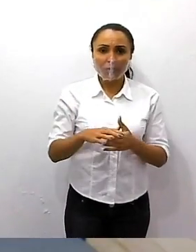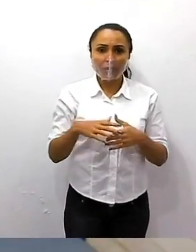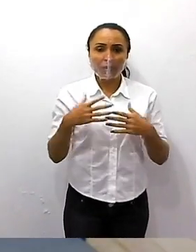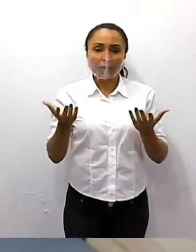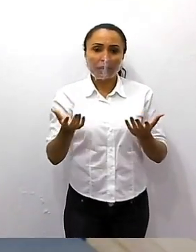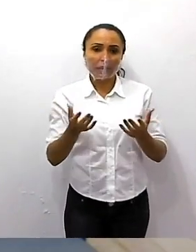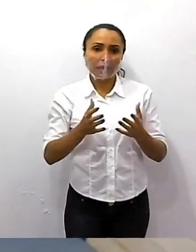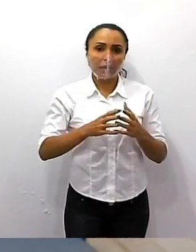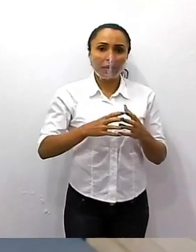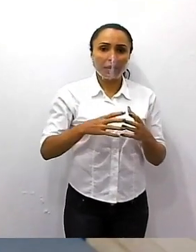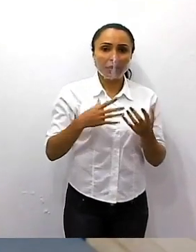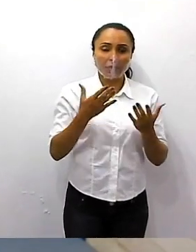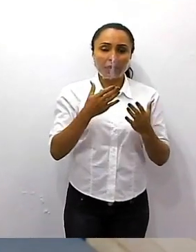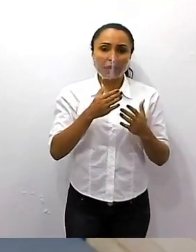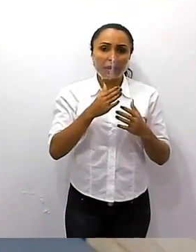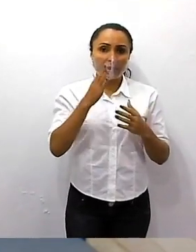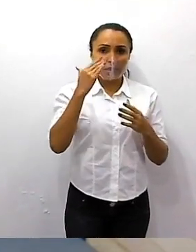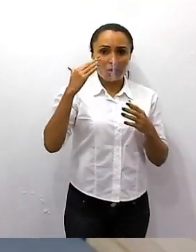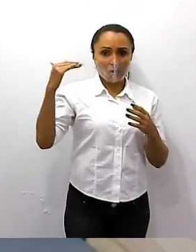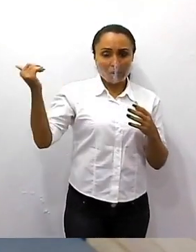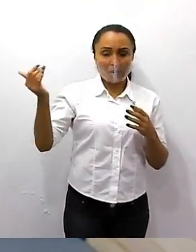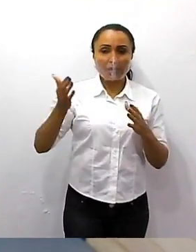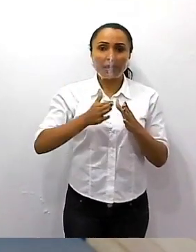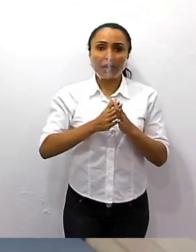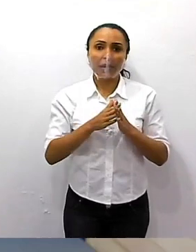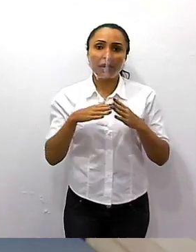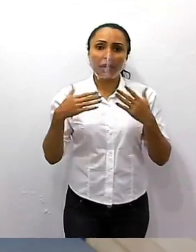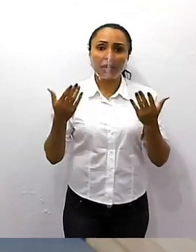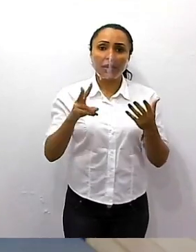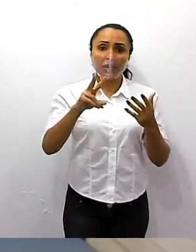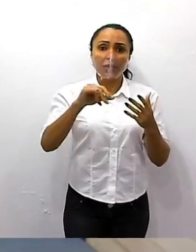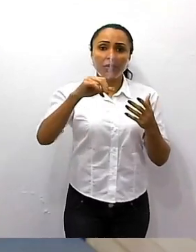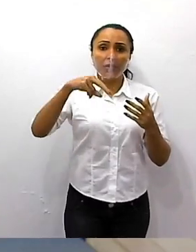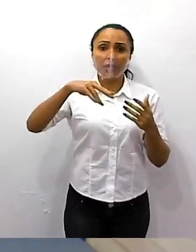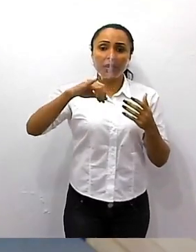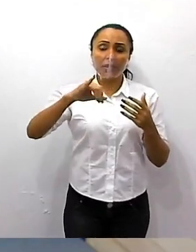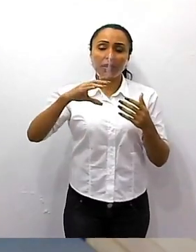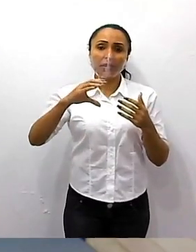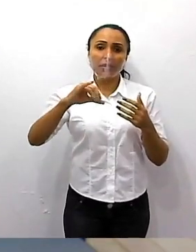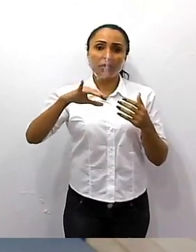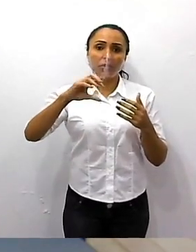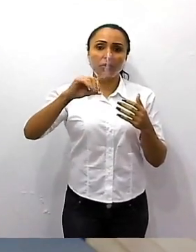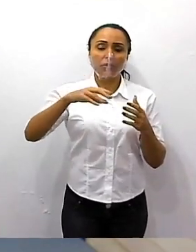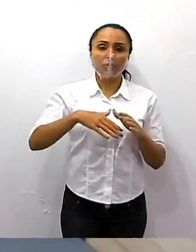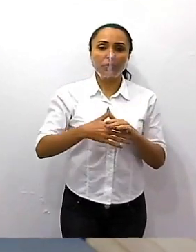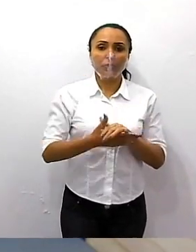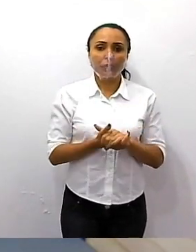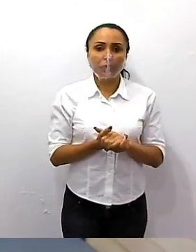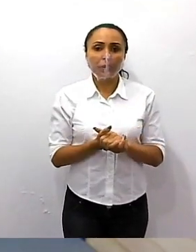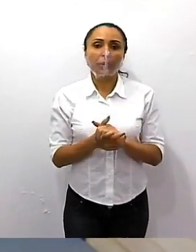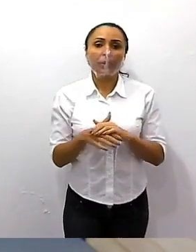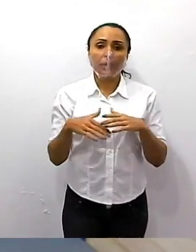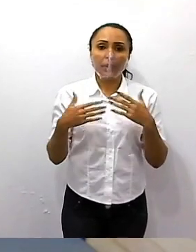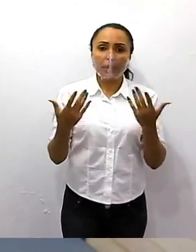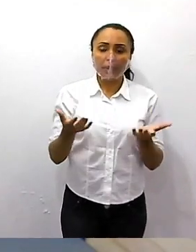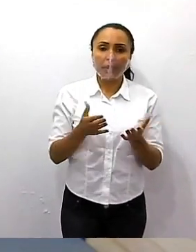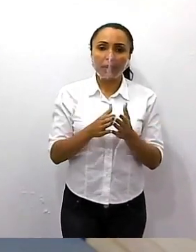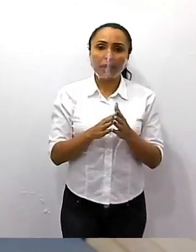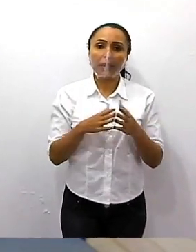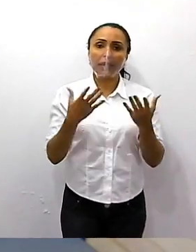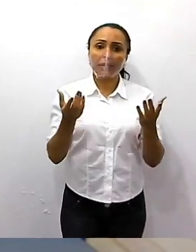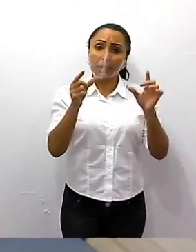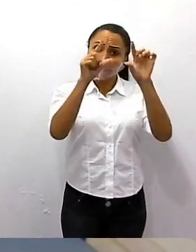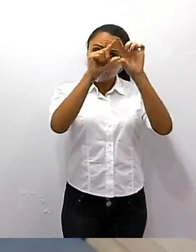sensualidade do Vinícius de Moraes, né? Sou apaixonado por Vinícius de Moraes, não é isso? E na prosa,